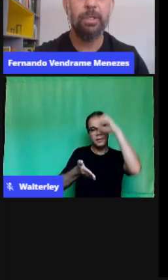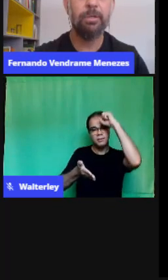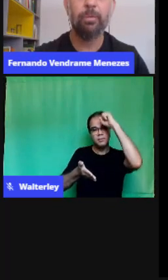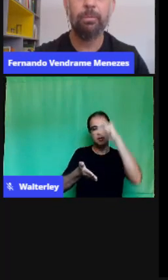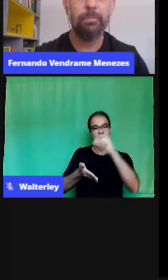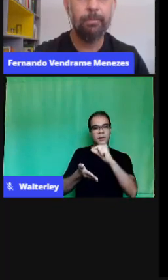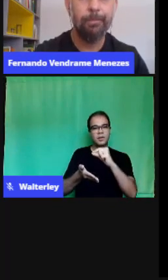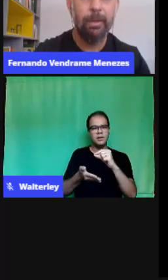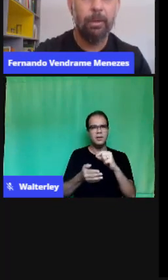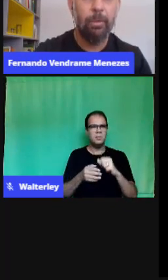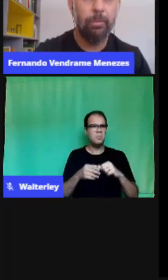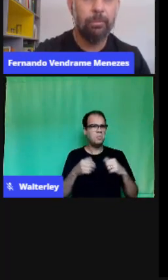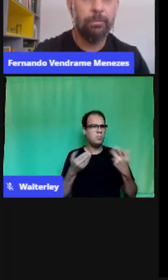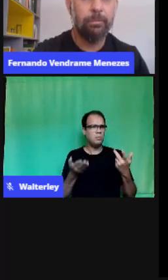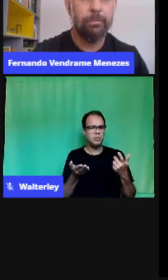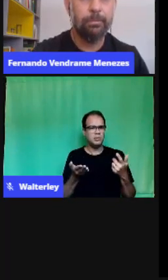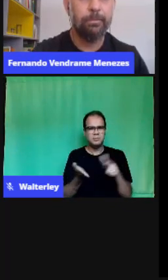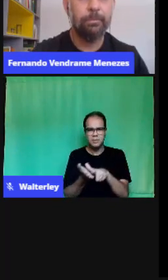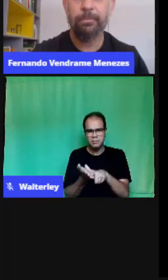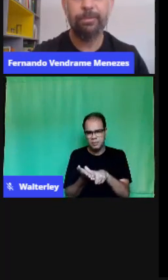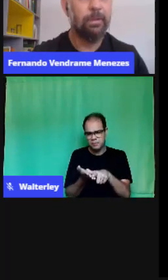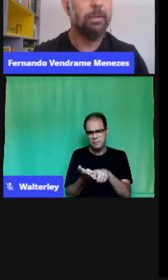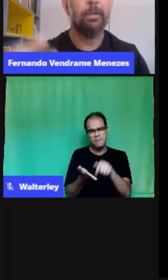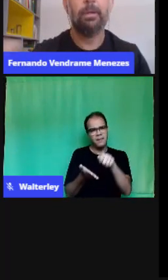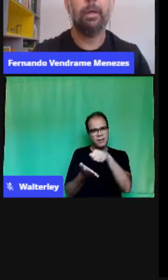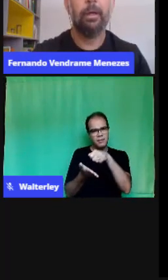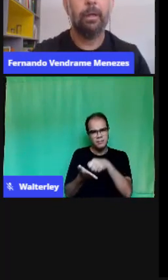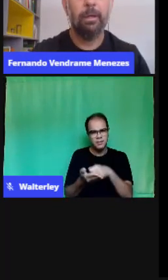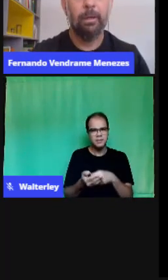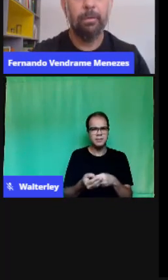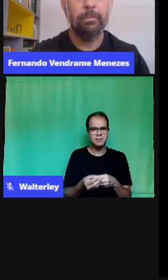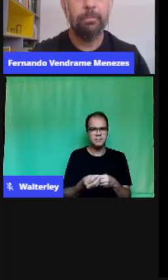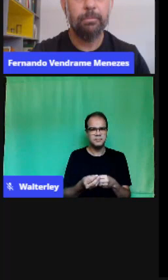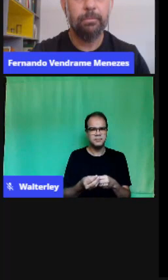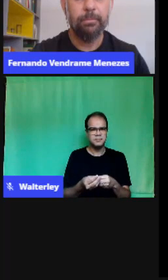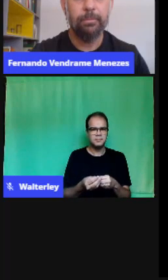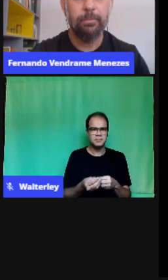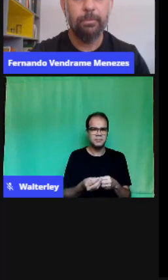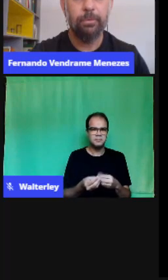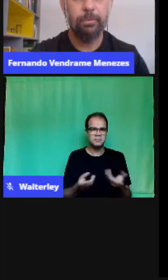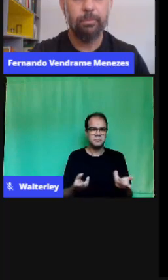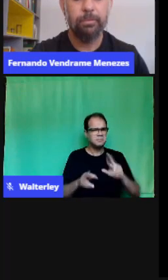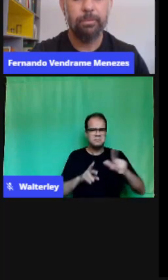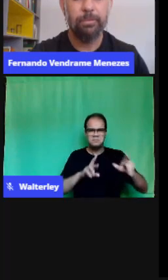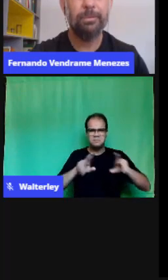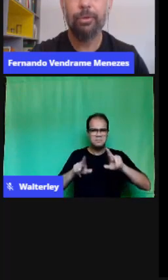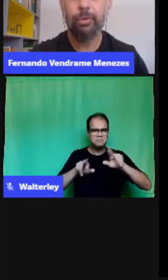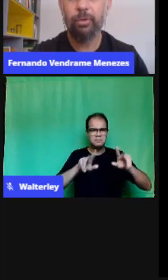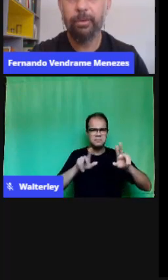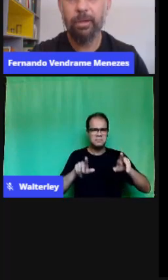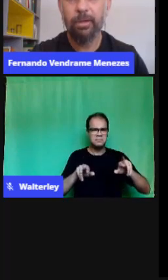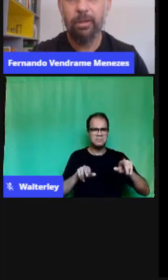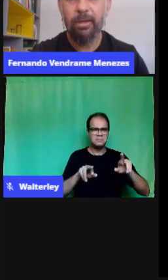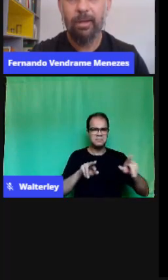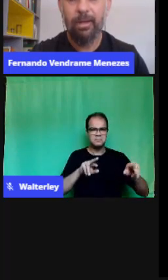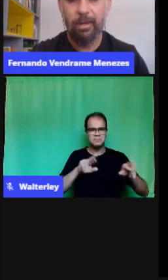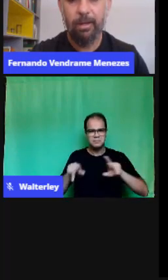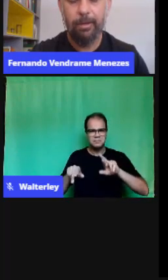com fichas, com enfim, com, fugiu o